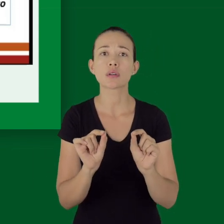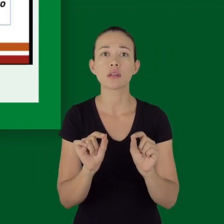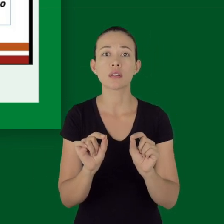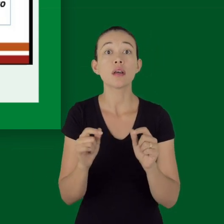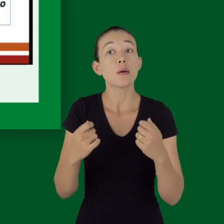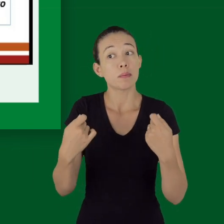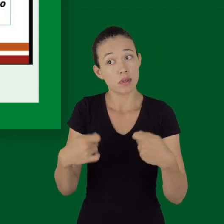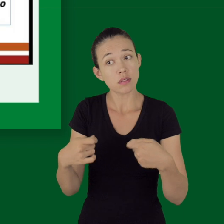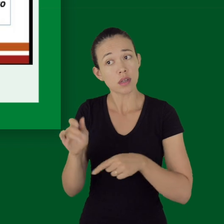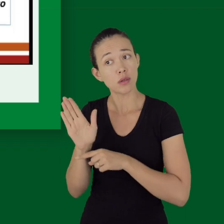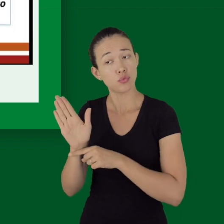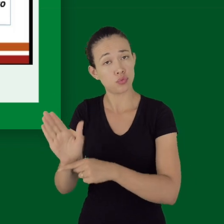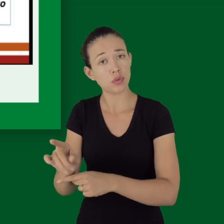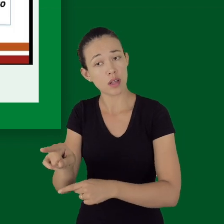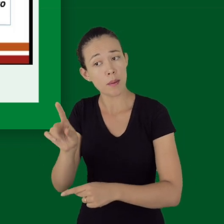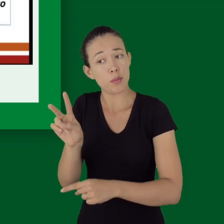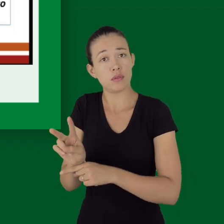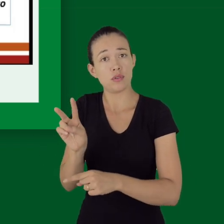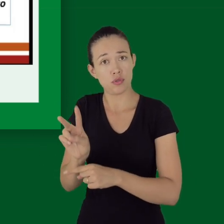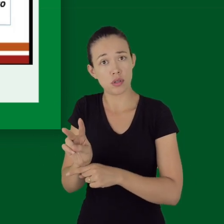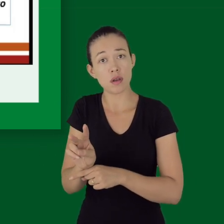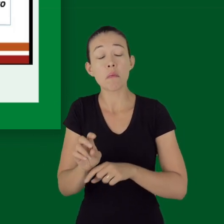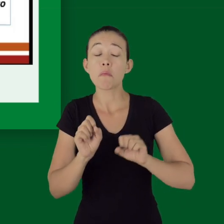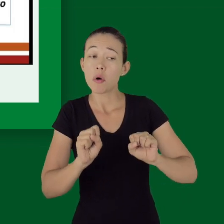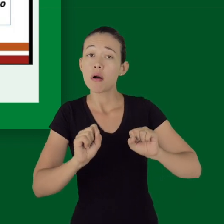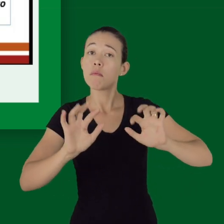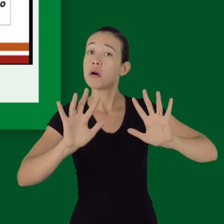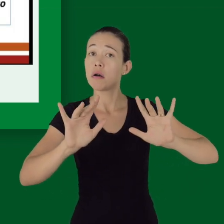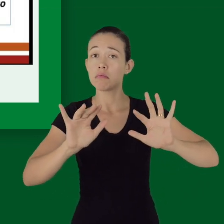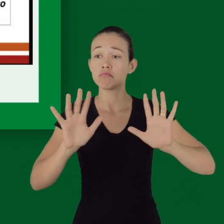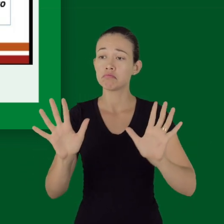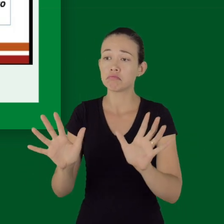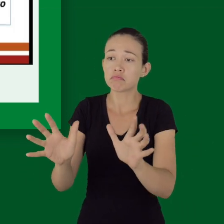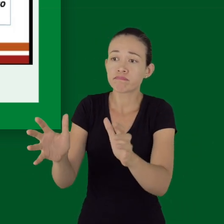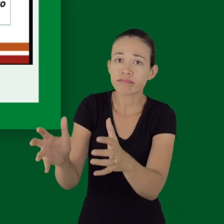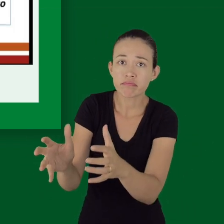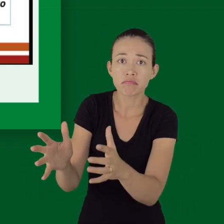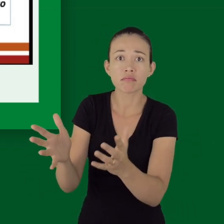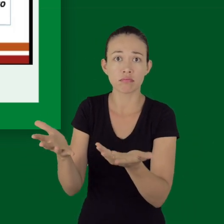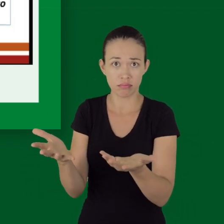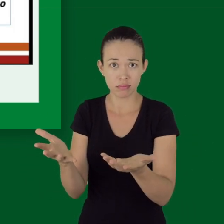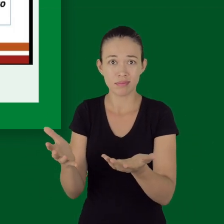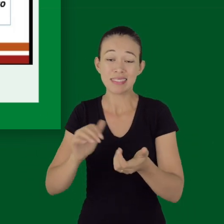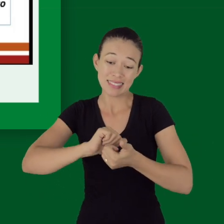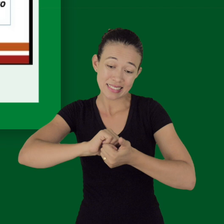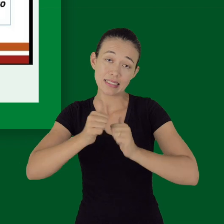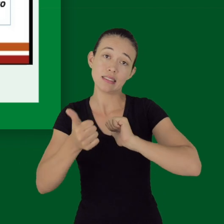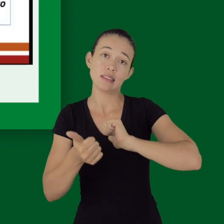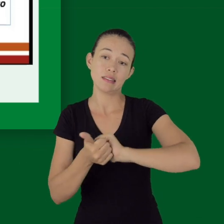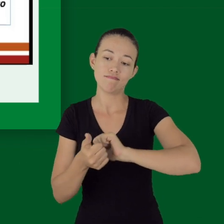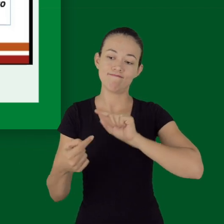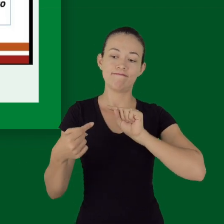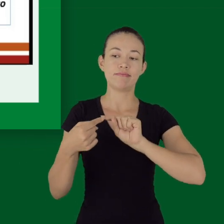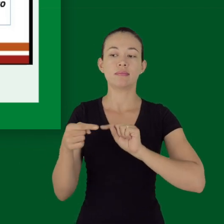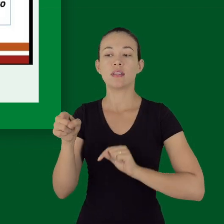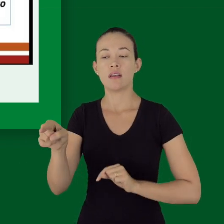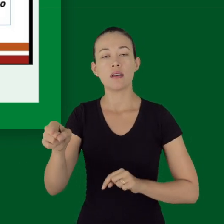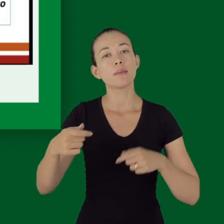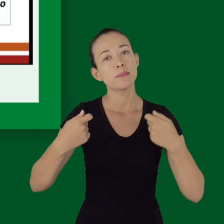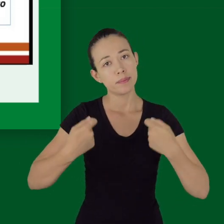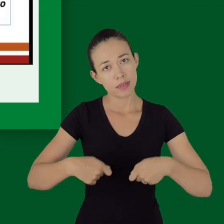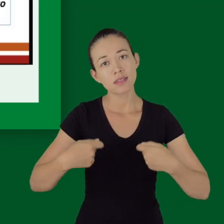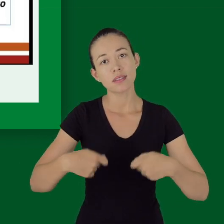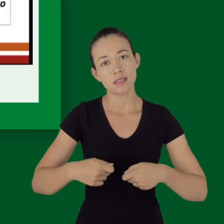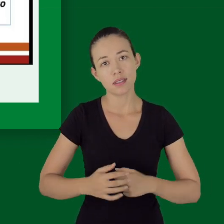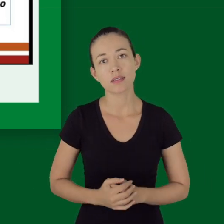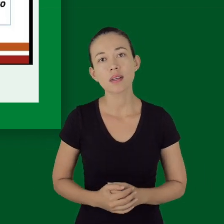Estabilizo. Tanto faca como corpo estranho, nem que eu vá com uma estabilização manual, mas eu tenho que adaptar toda essa